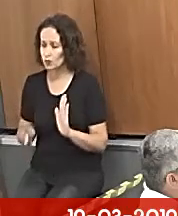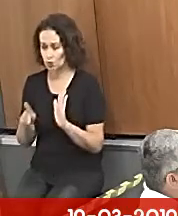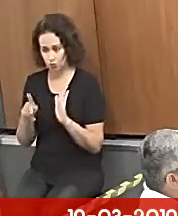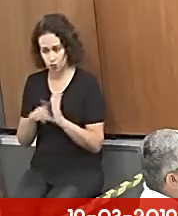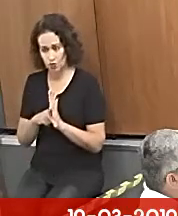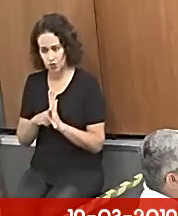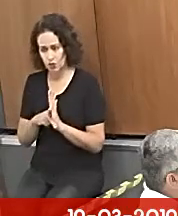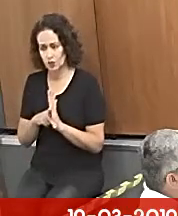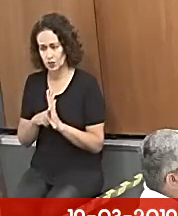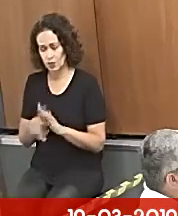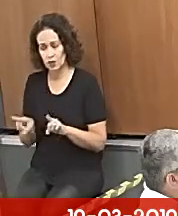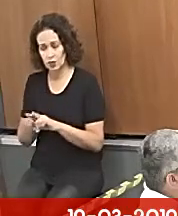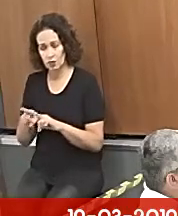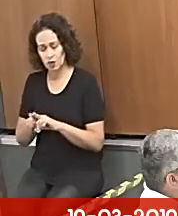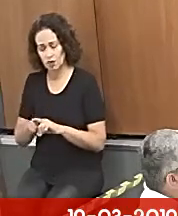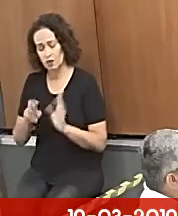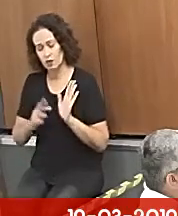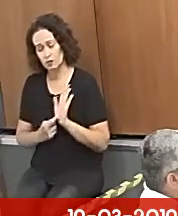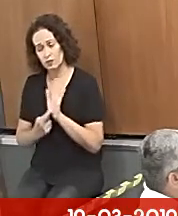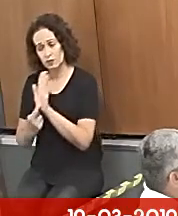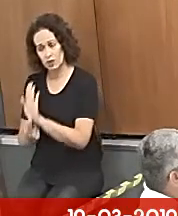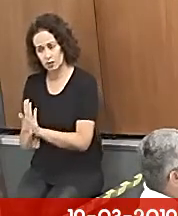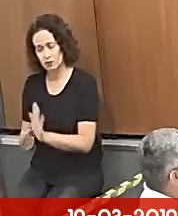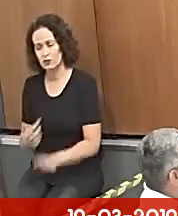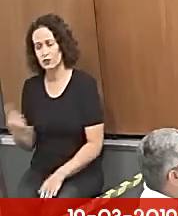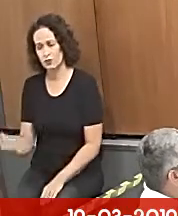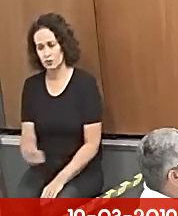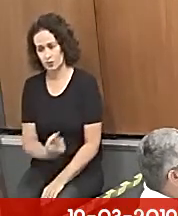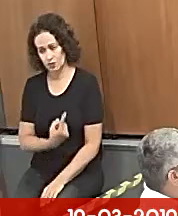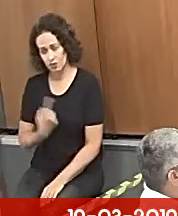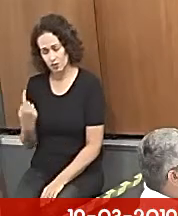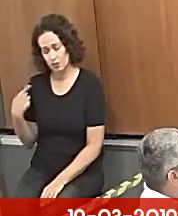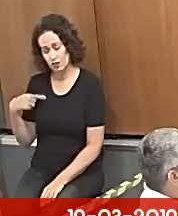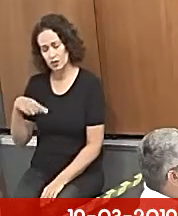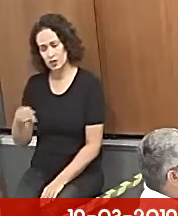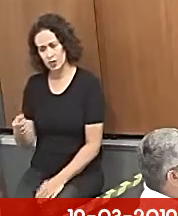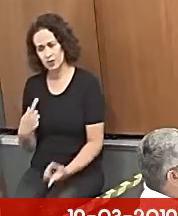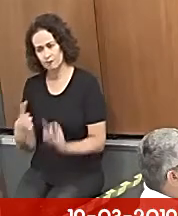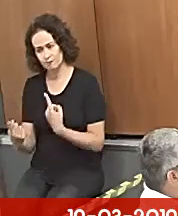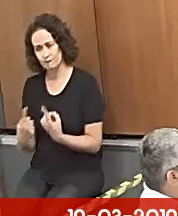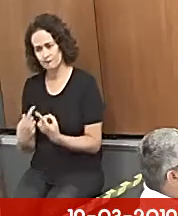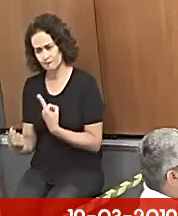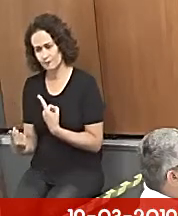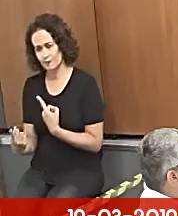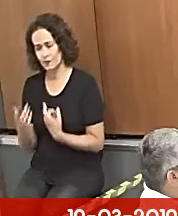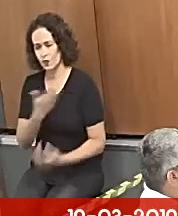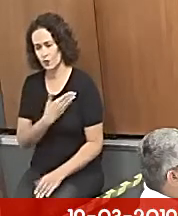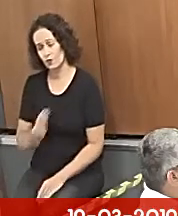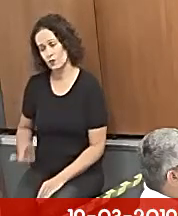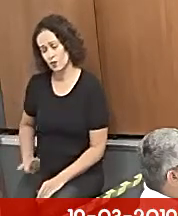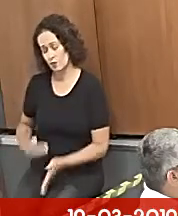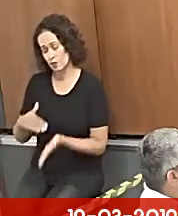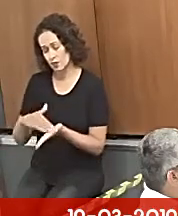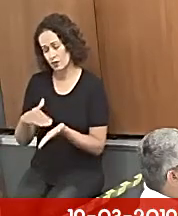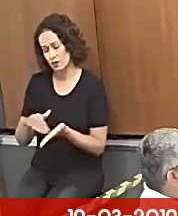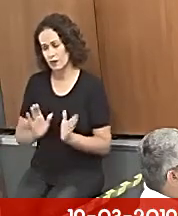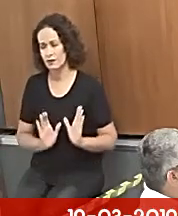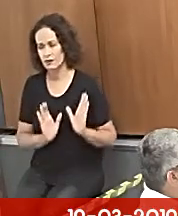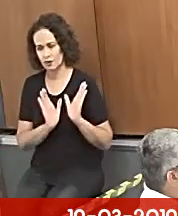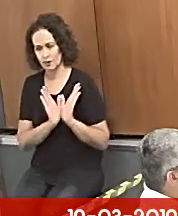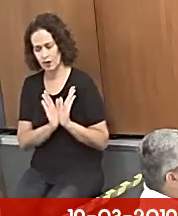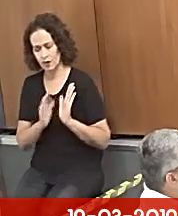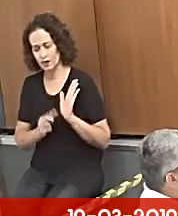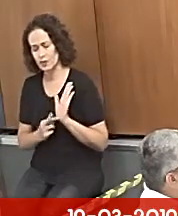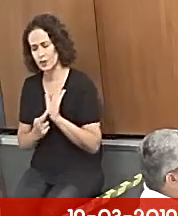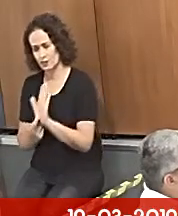está é representando nas nossas idas ao governo quem é é o secretário da pasta que vai representar